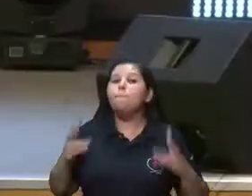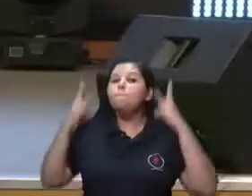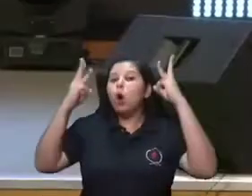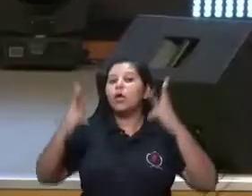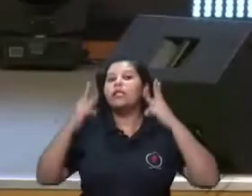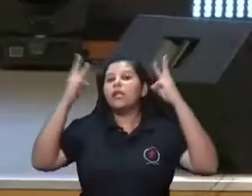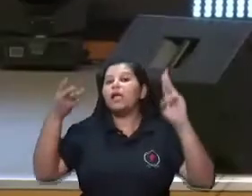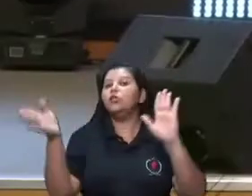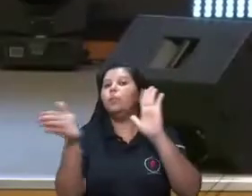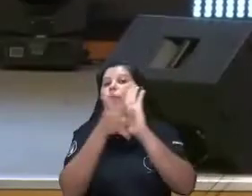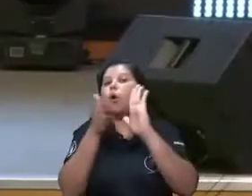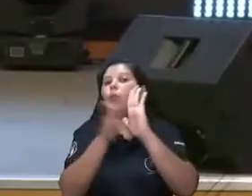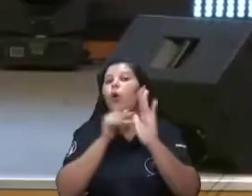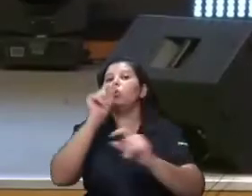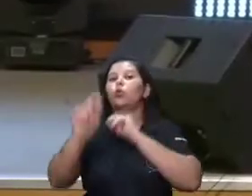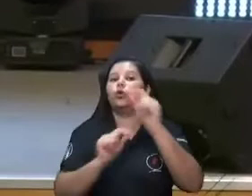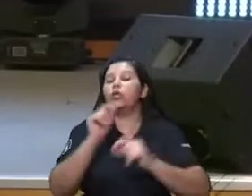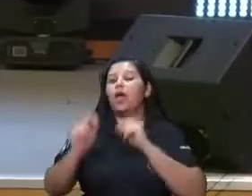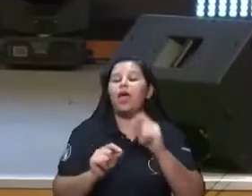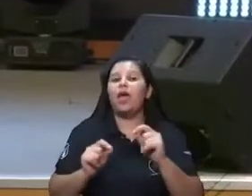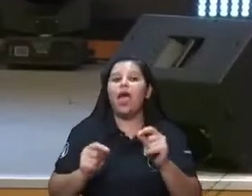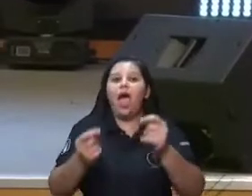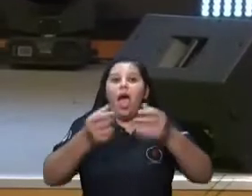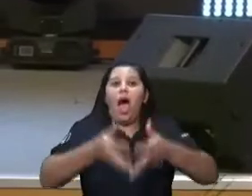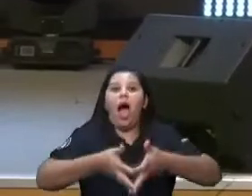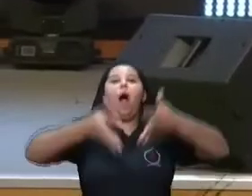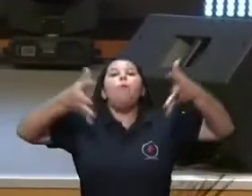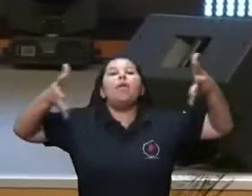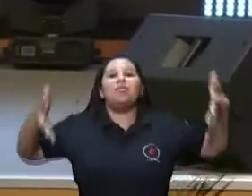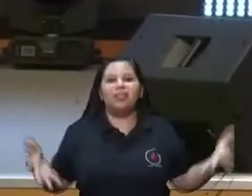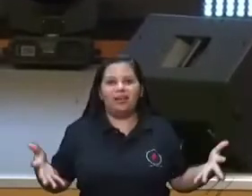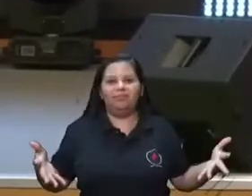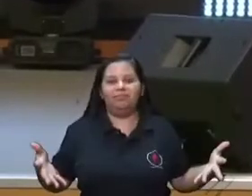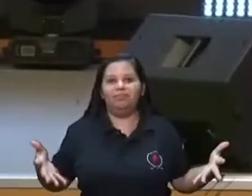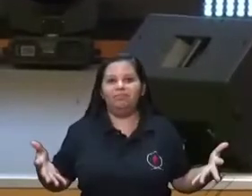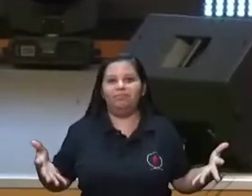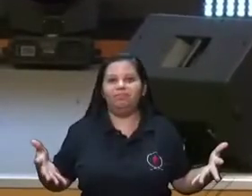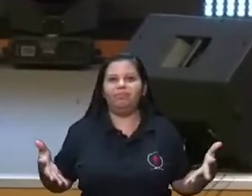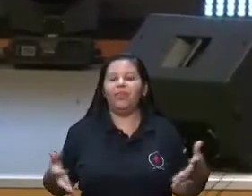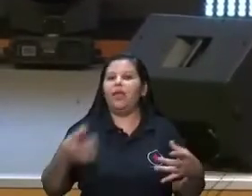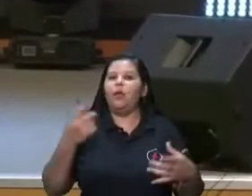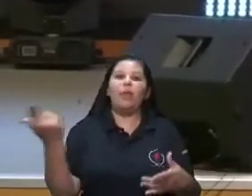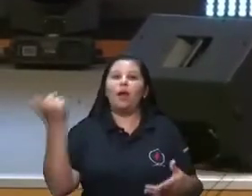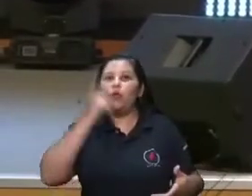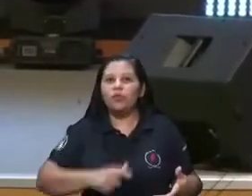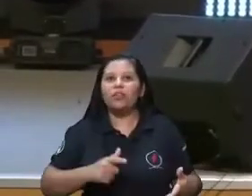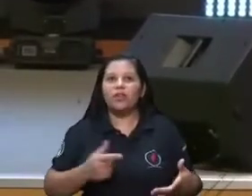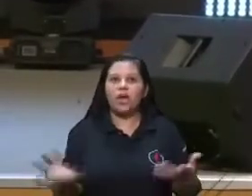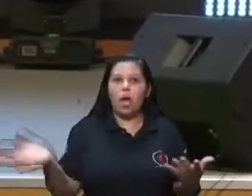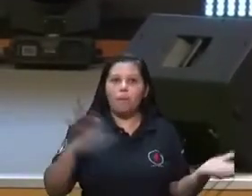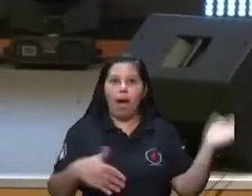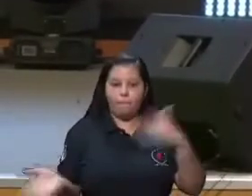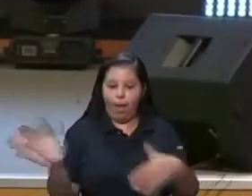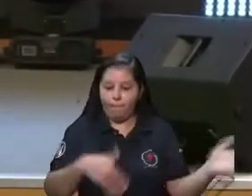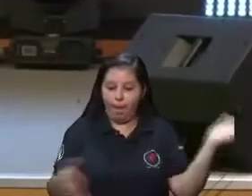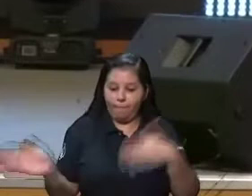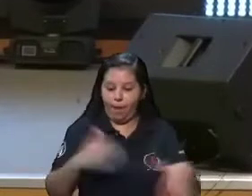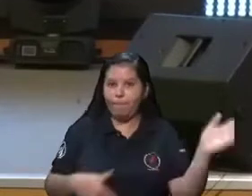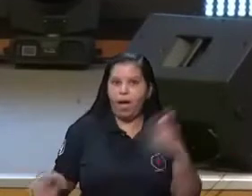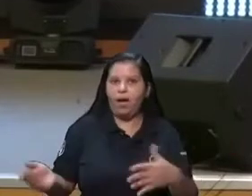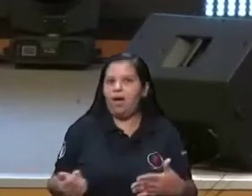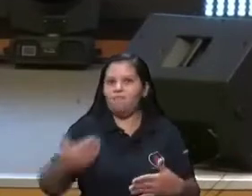dilatar o espaço da promessa para caber mais. Porque o que ele tem não cabe naquele